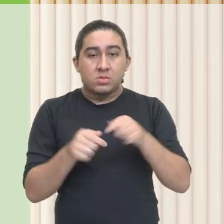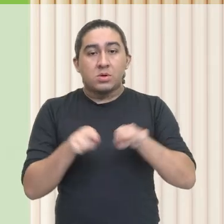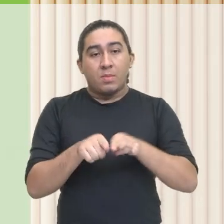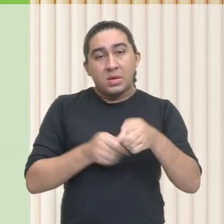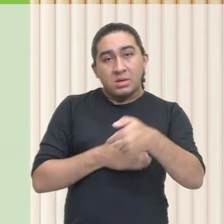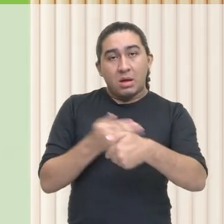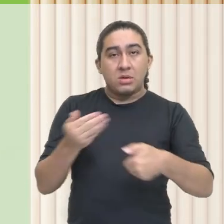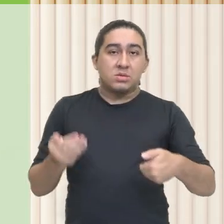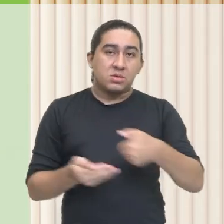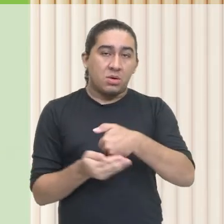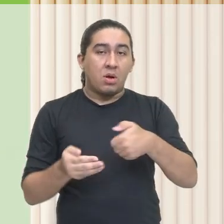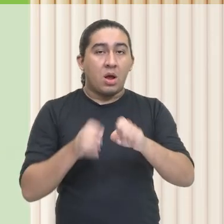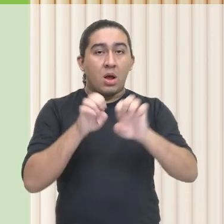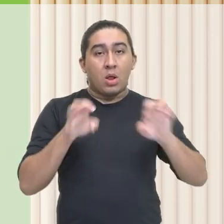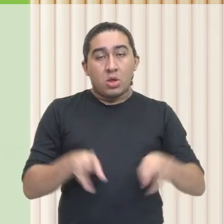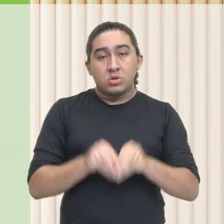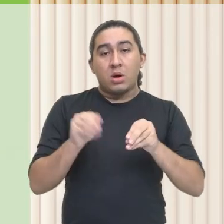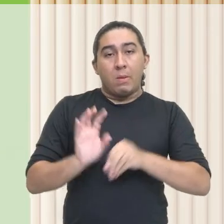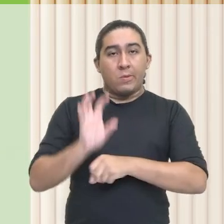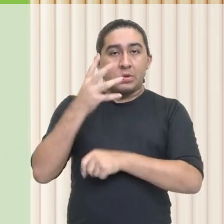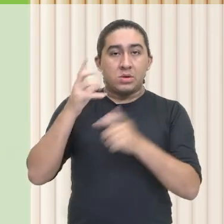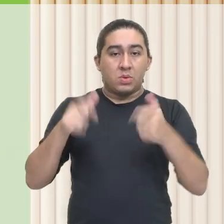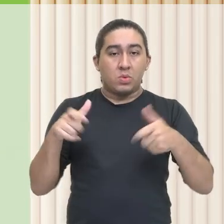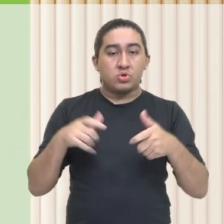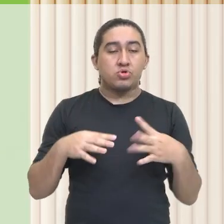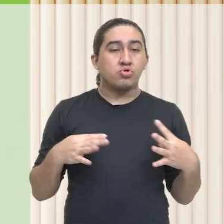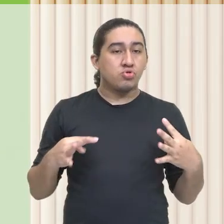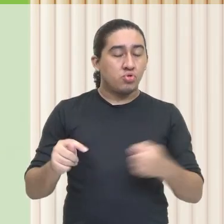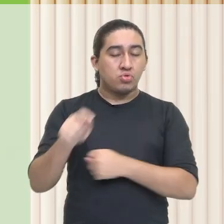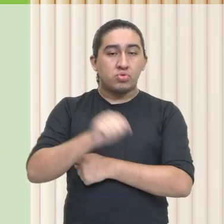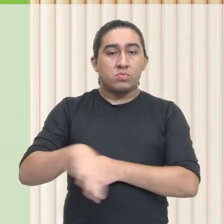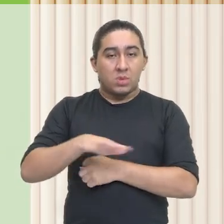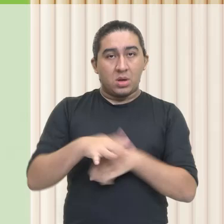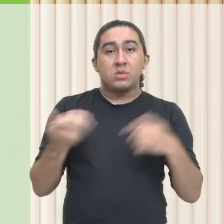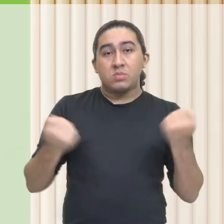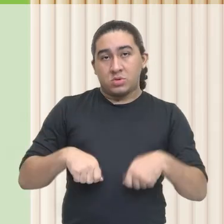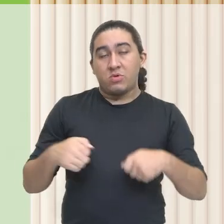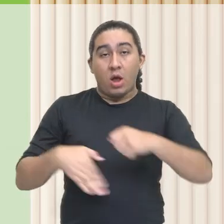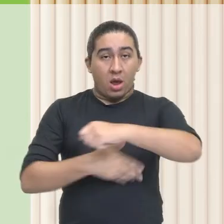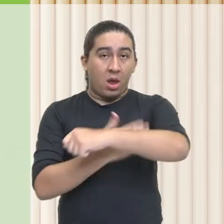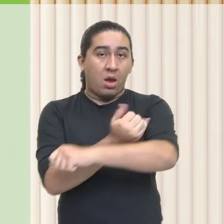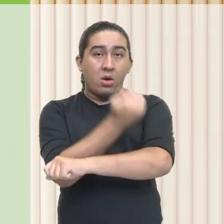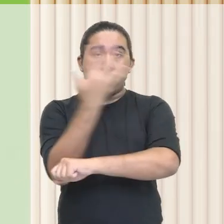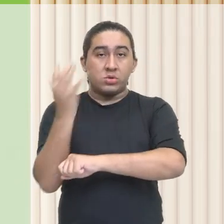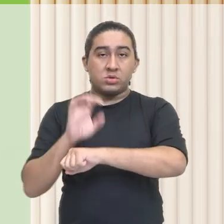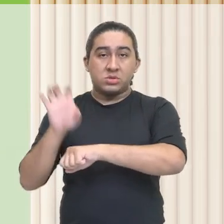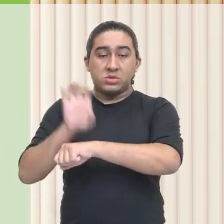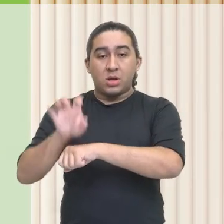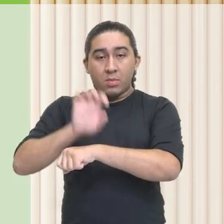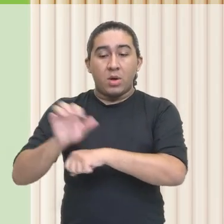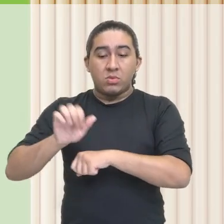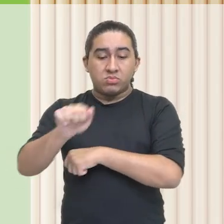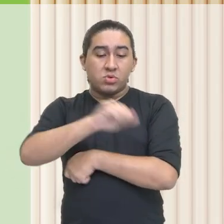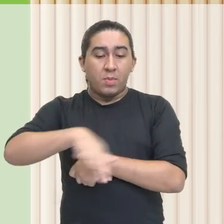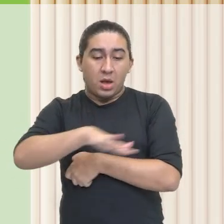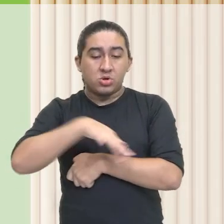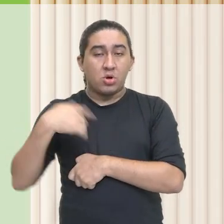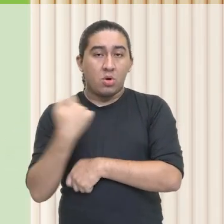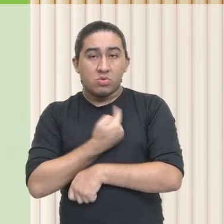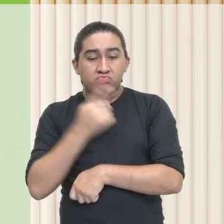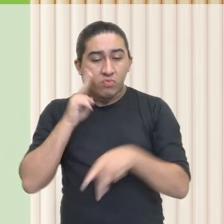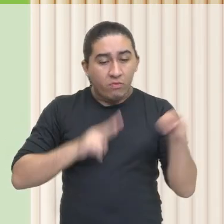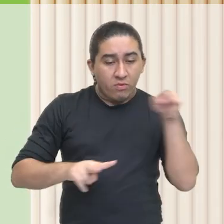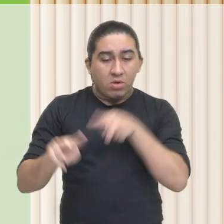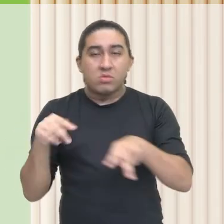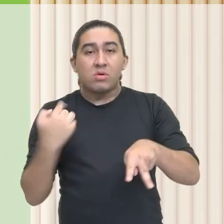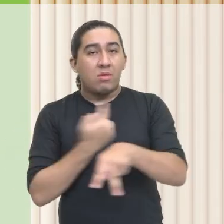interações ecológicas que ocorreem em todos os ecossistemas né ao nosso redor nós não